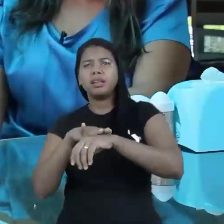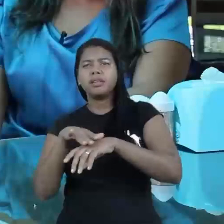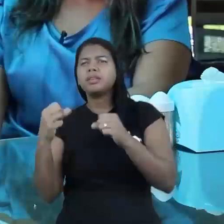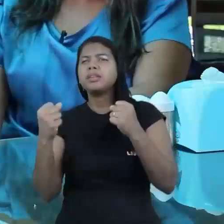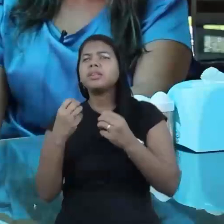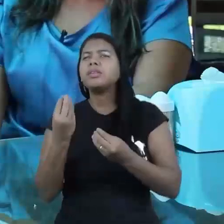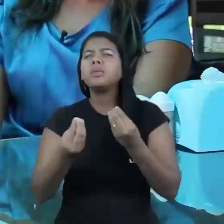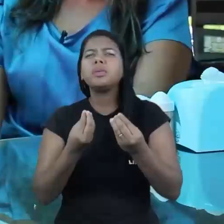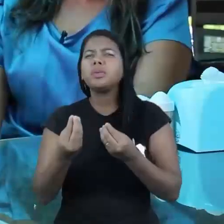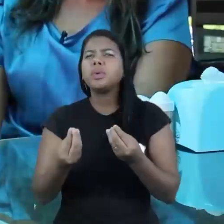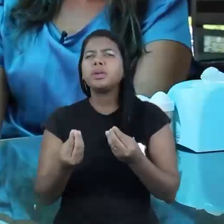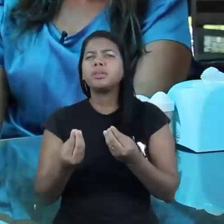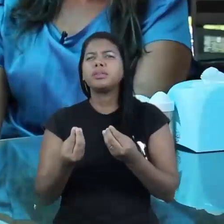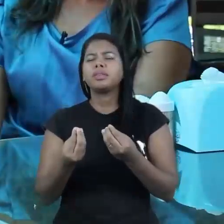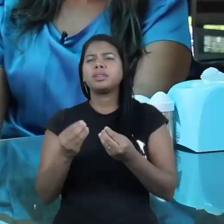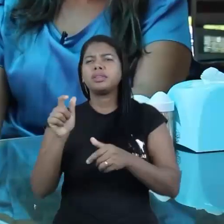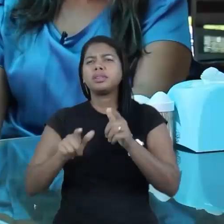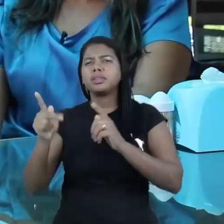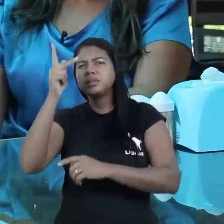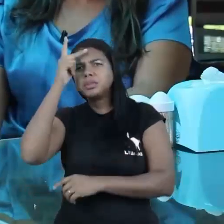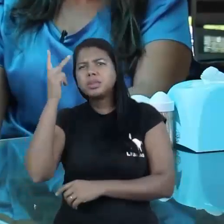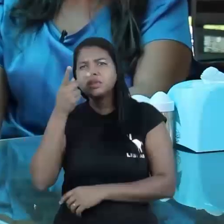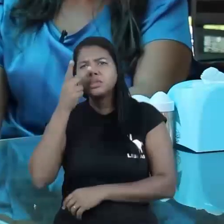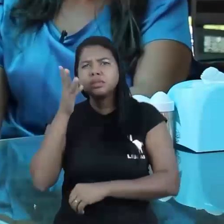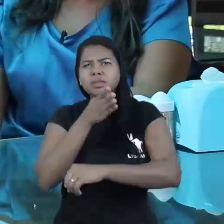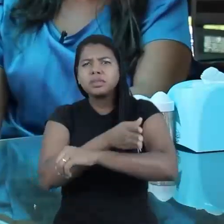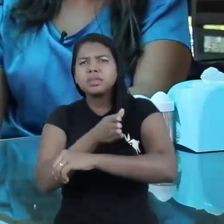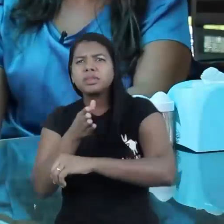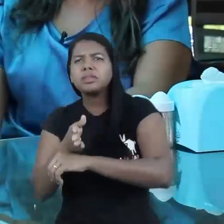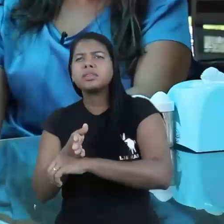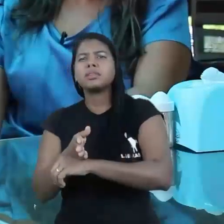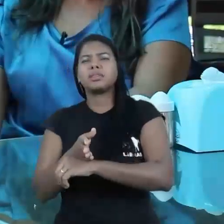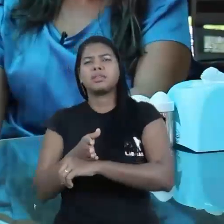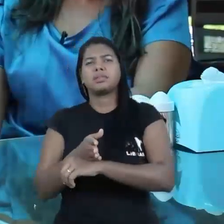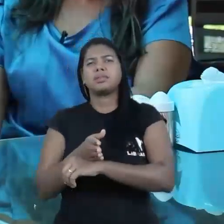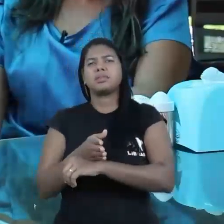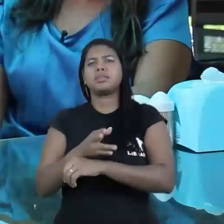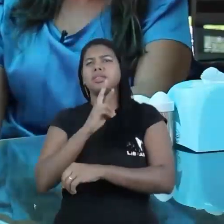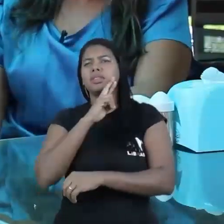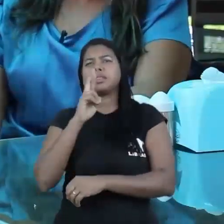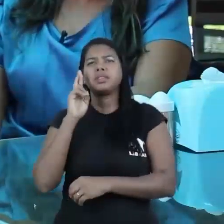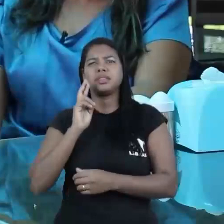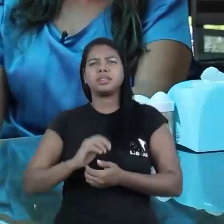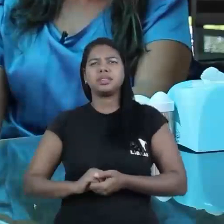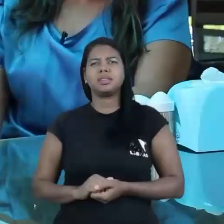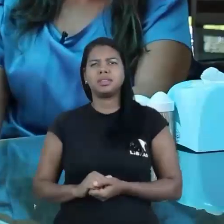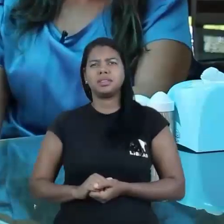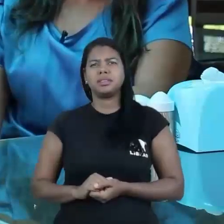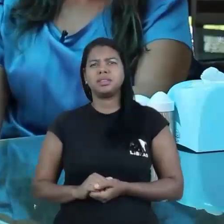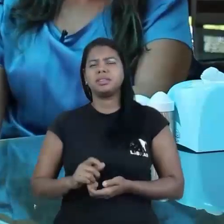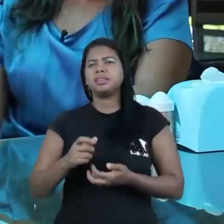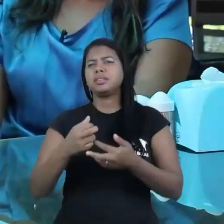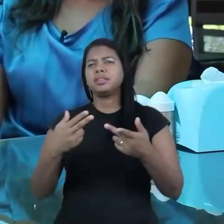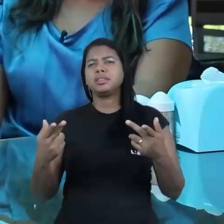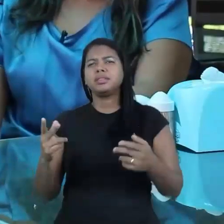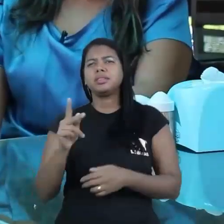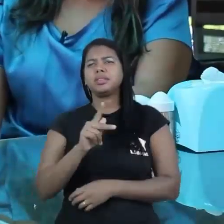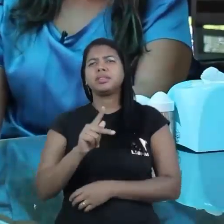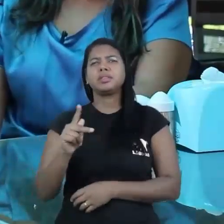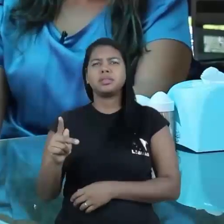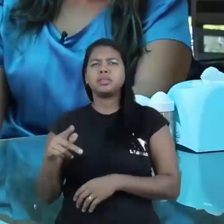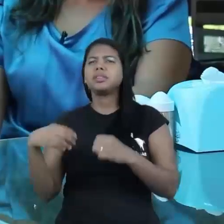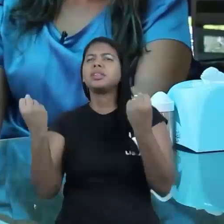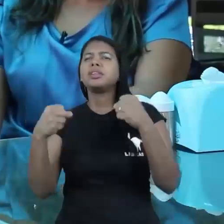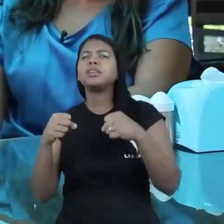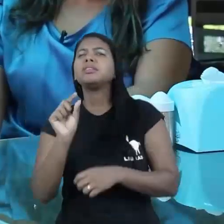que eu faço isso? Aí muitas vezes, até o meu professor Rafael, minha professora Amanda, falavam, Tiago, ó, tá precisando de